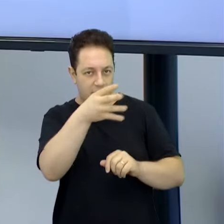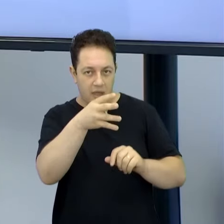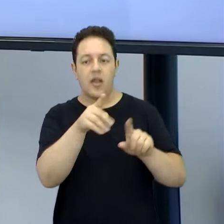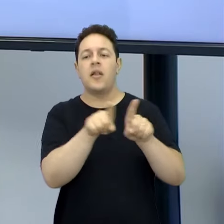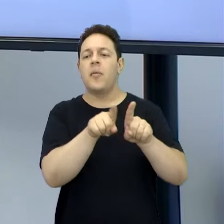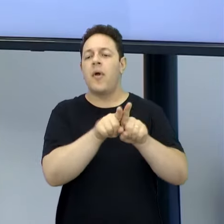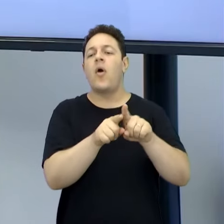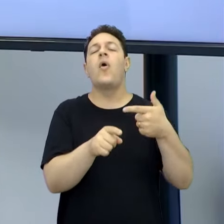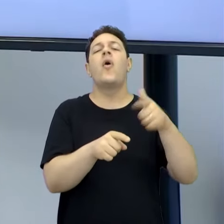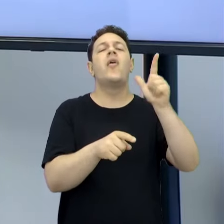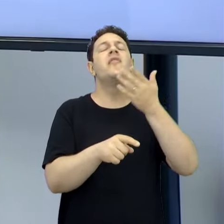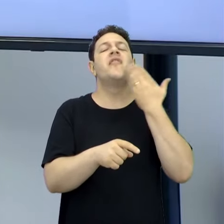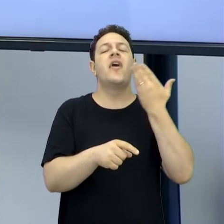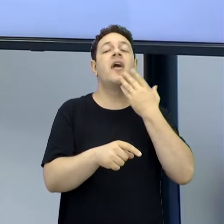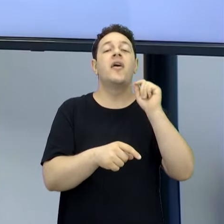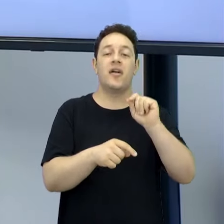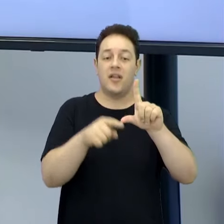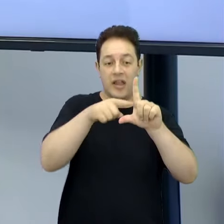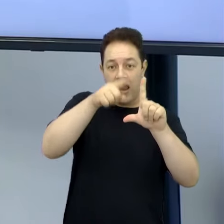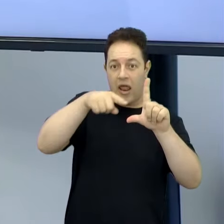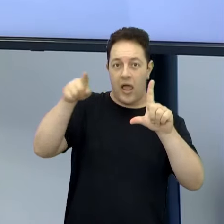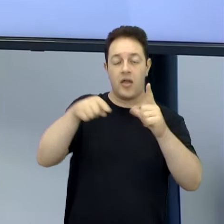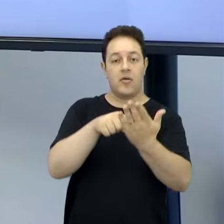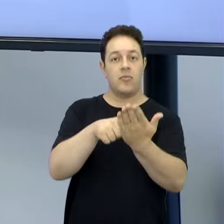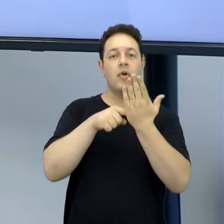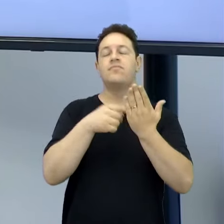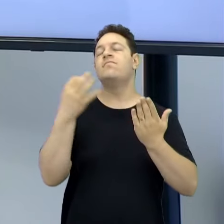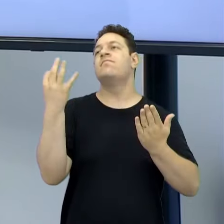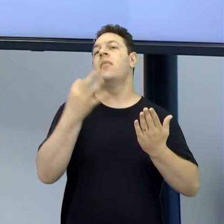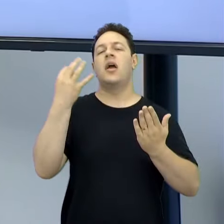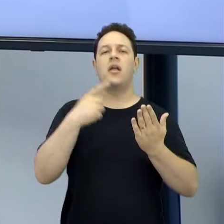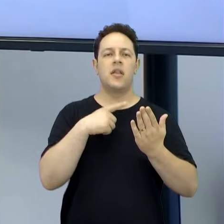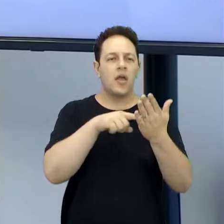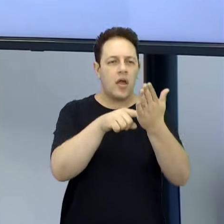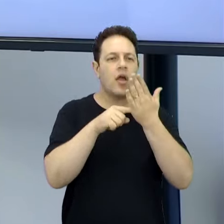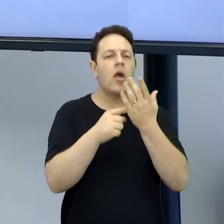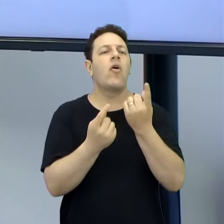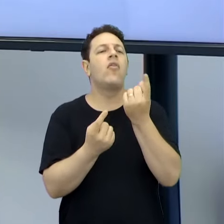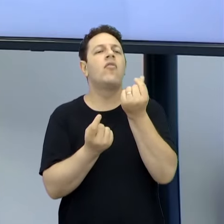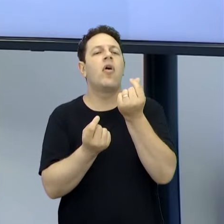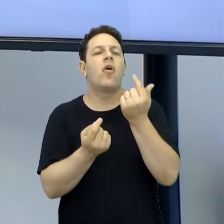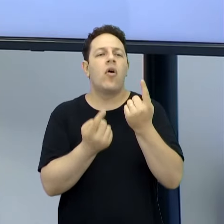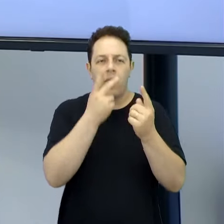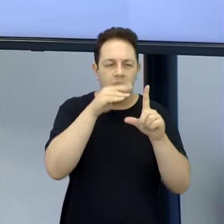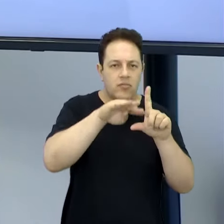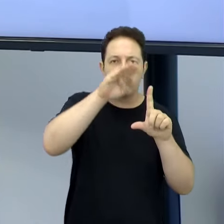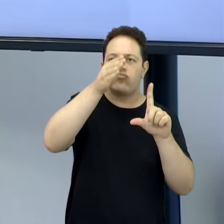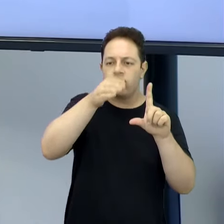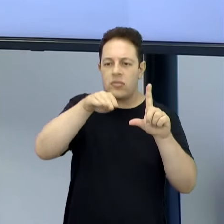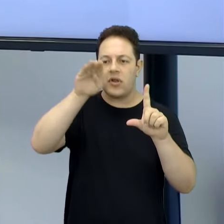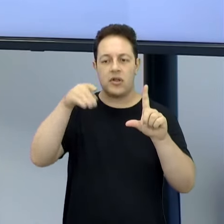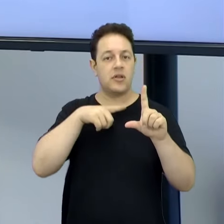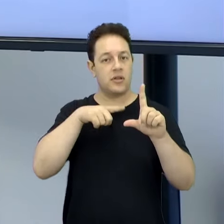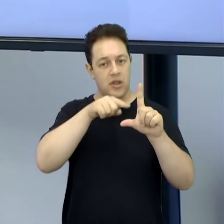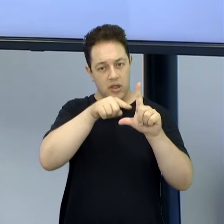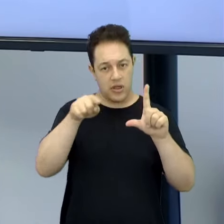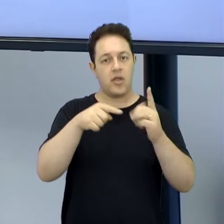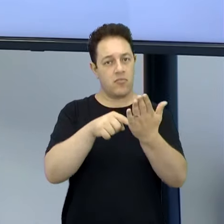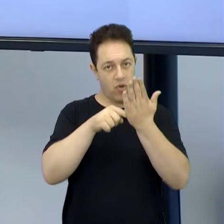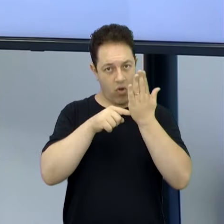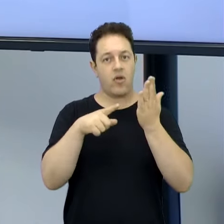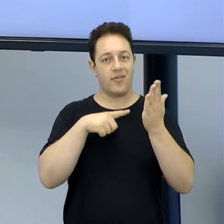mais fácil ainda quando tiver num gráfico, né? Ele vai indicar valores para nós graficamente. Então, ele vai